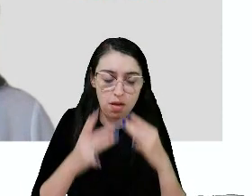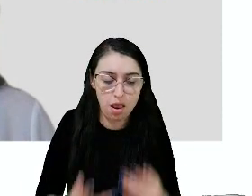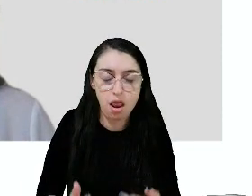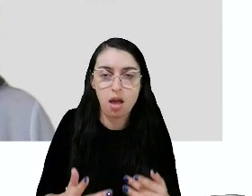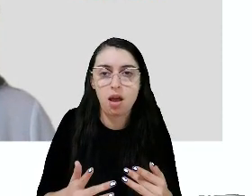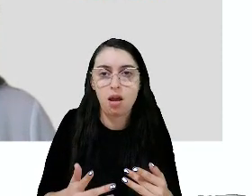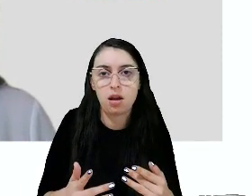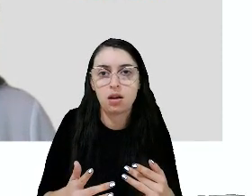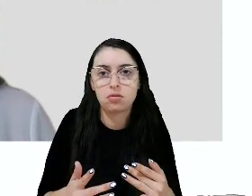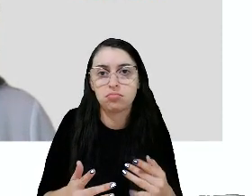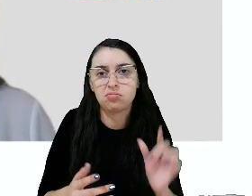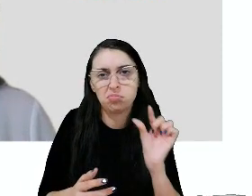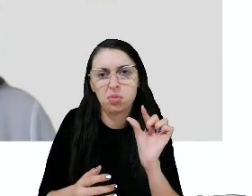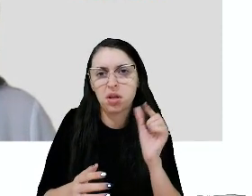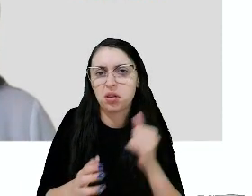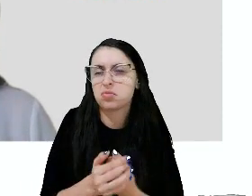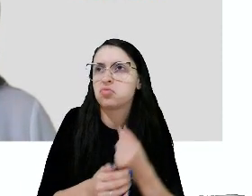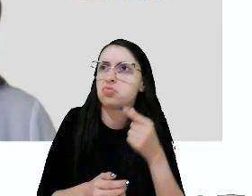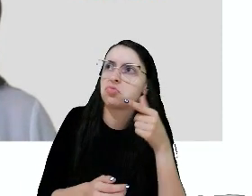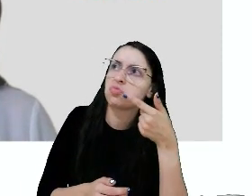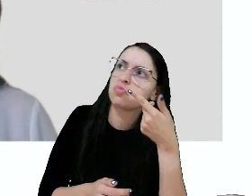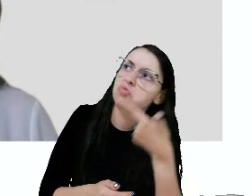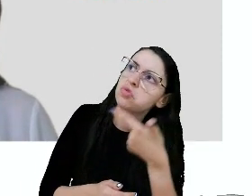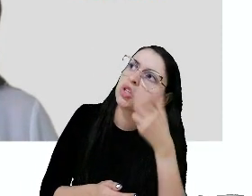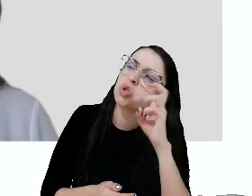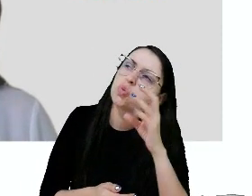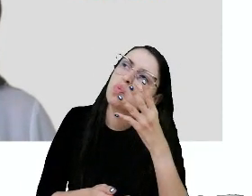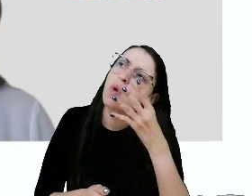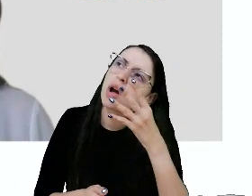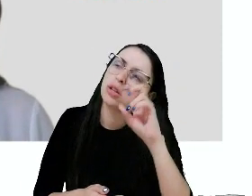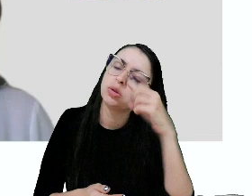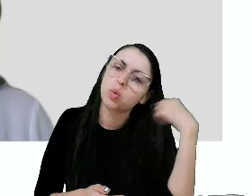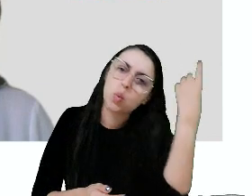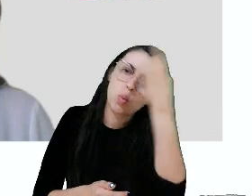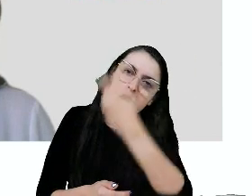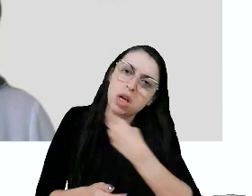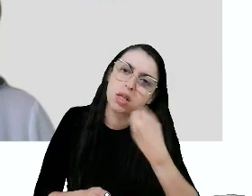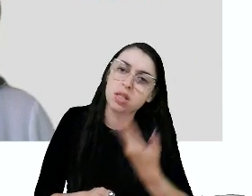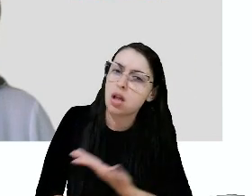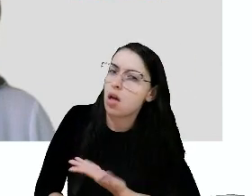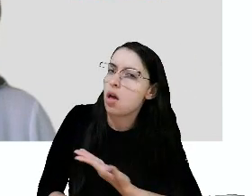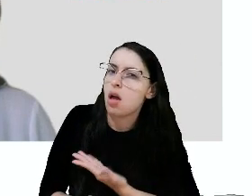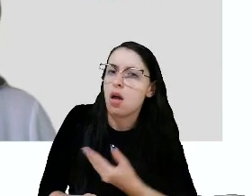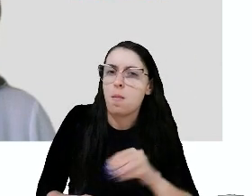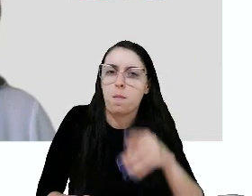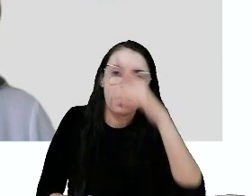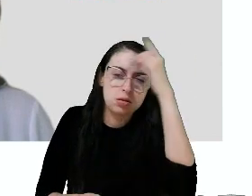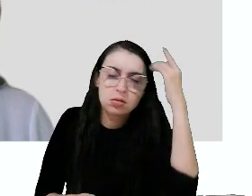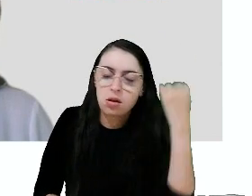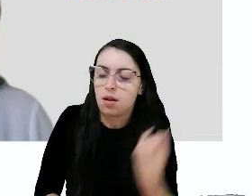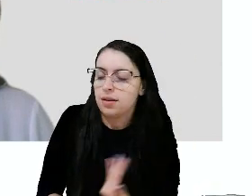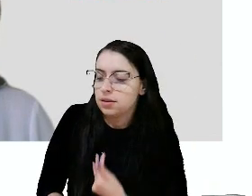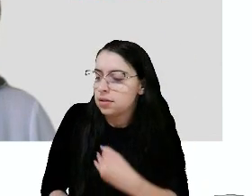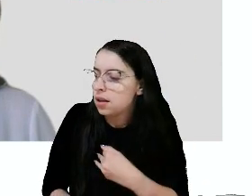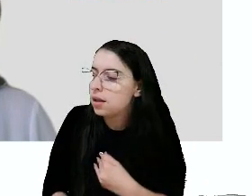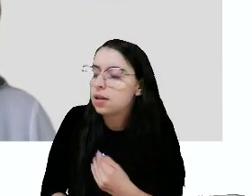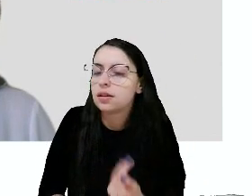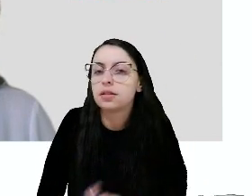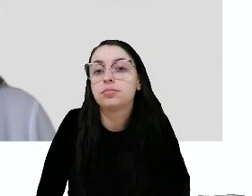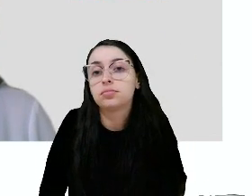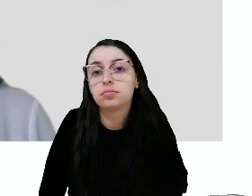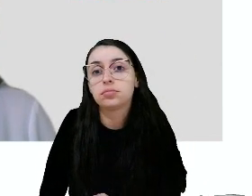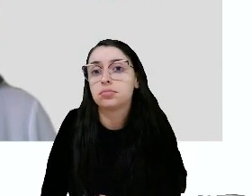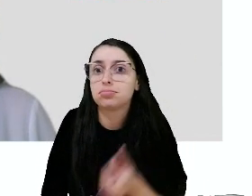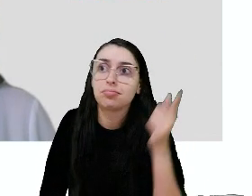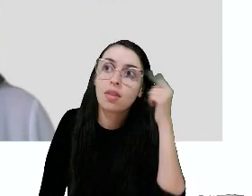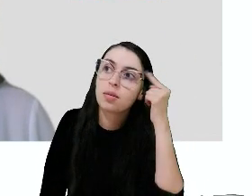para vocês algo que há menos de 24 horas me foi trazido e de pessoa tão dentro do meu coração e tão próxima nesse aspecto.